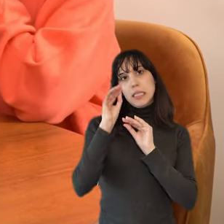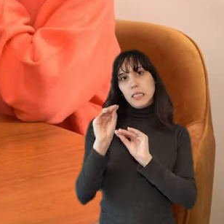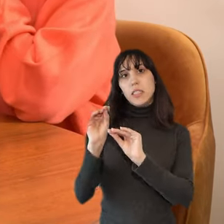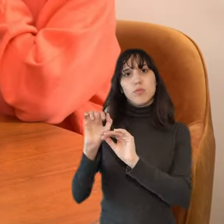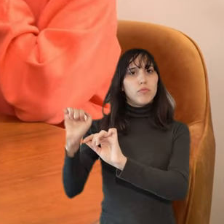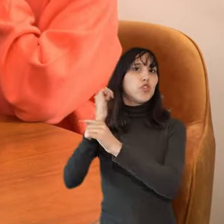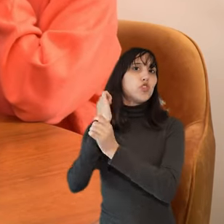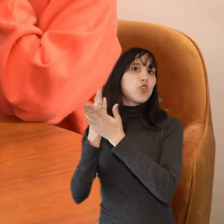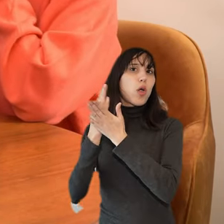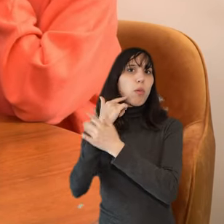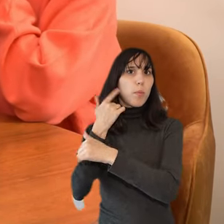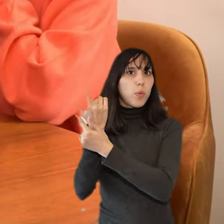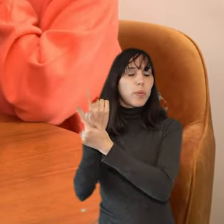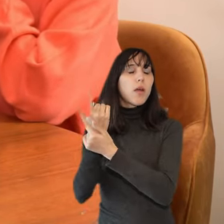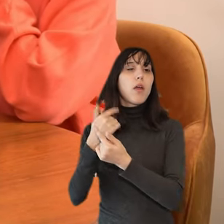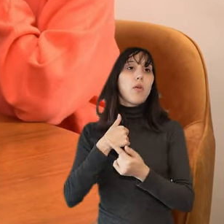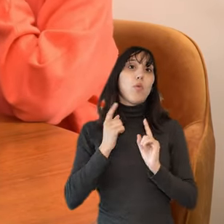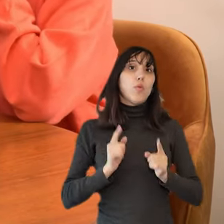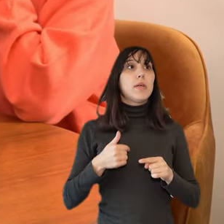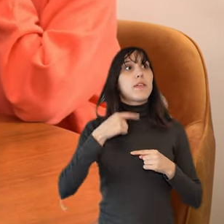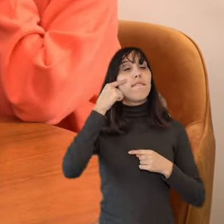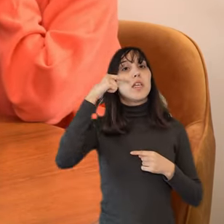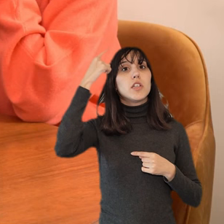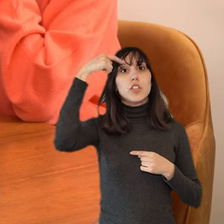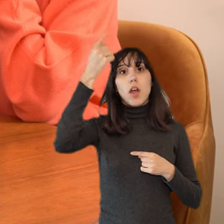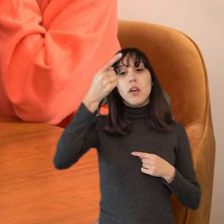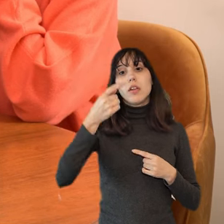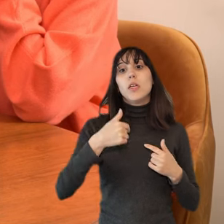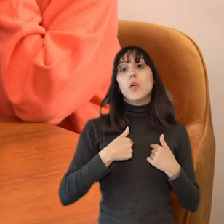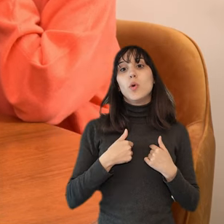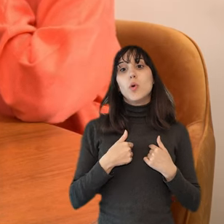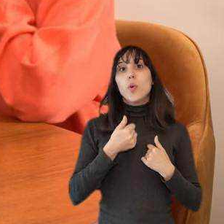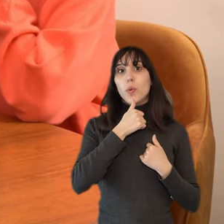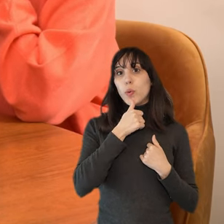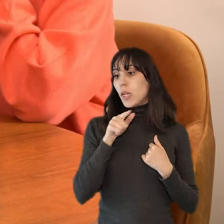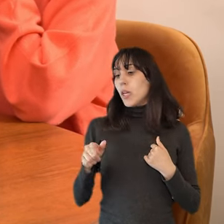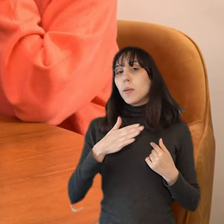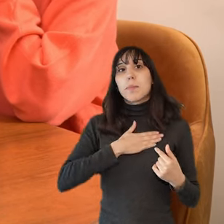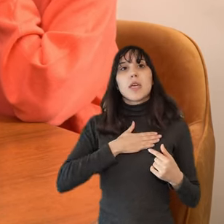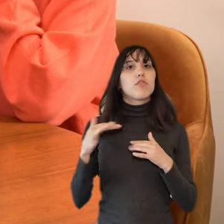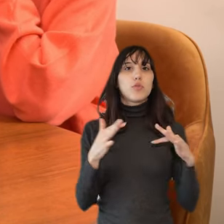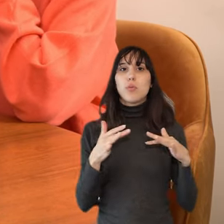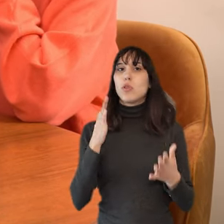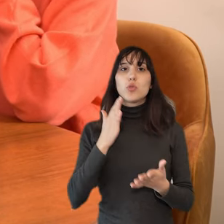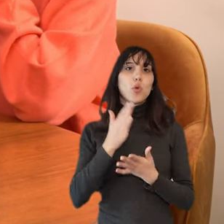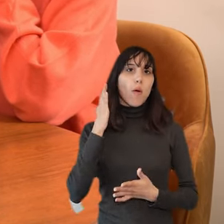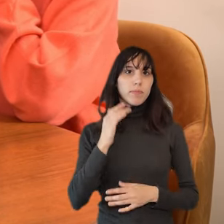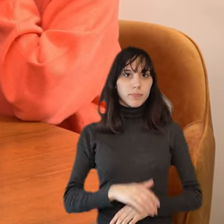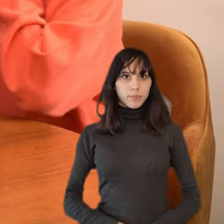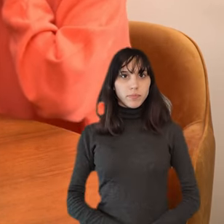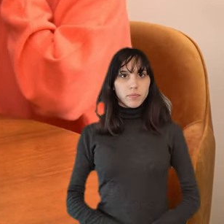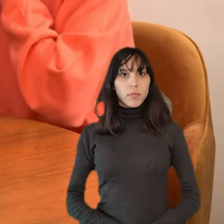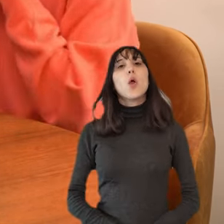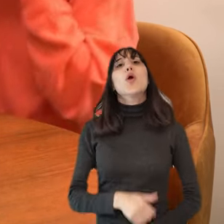público e como eu vou começar a a viajar H ele só gosta de futebol temos